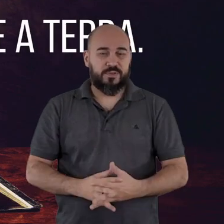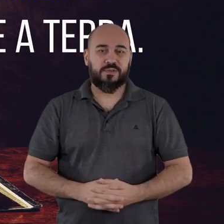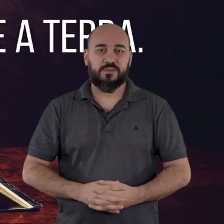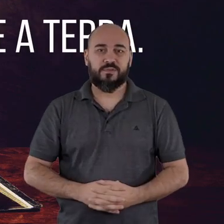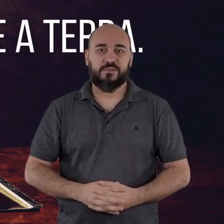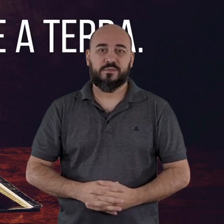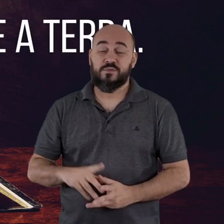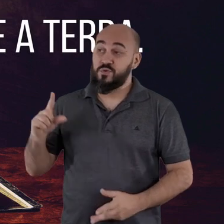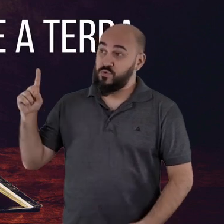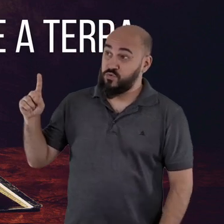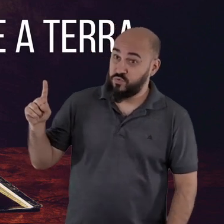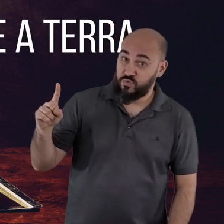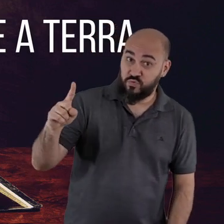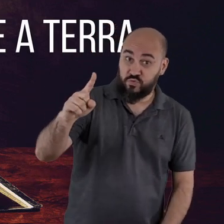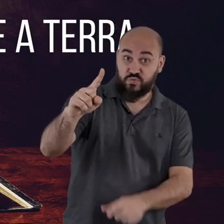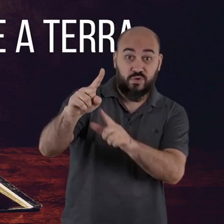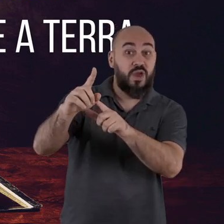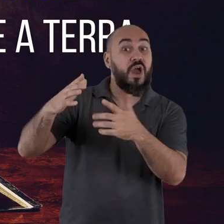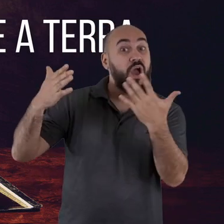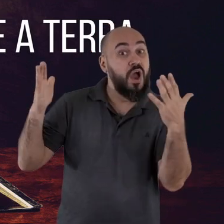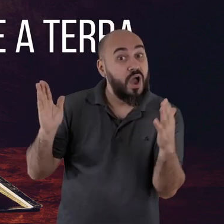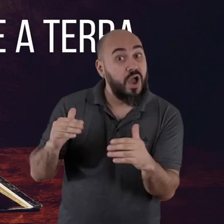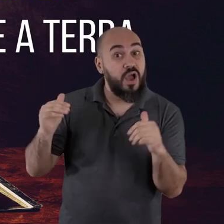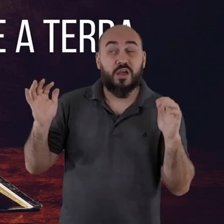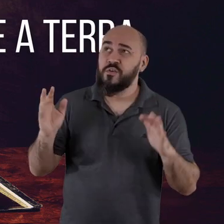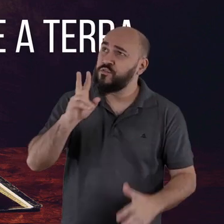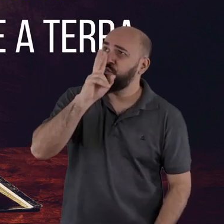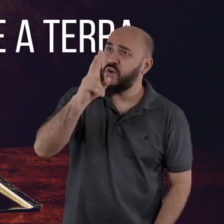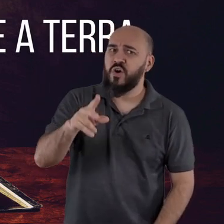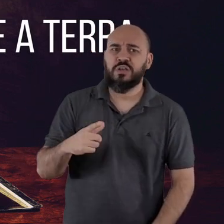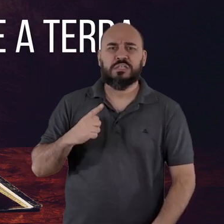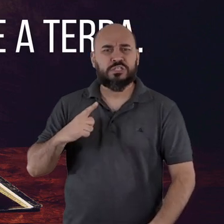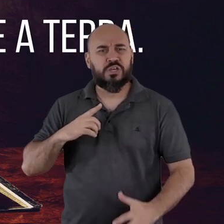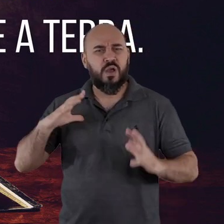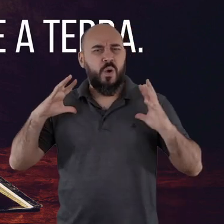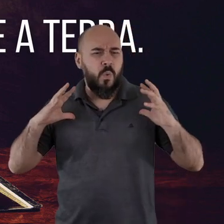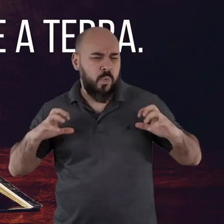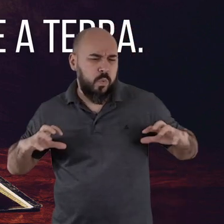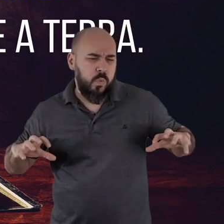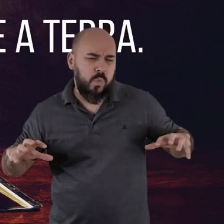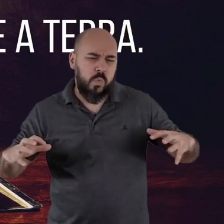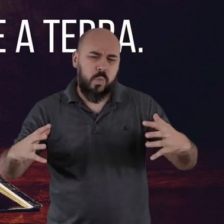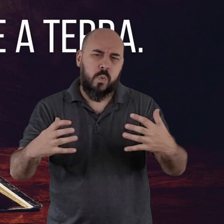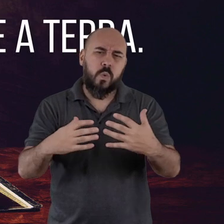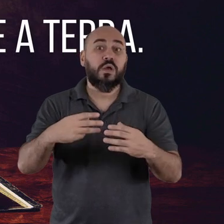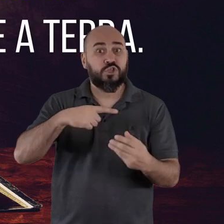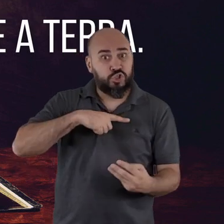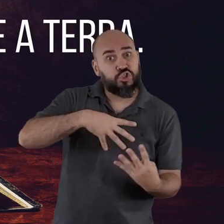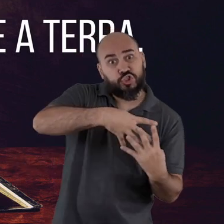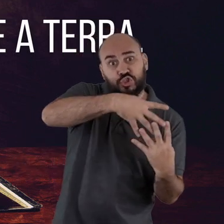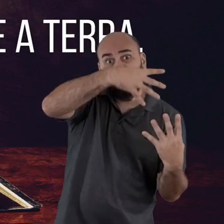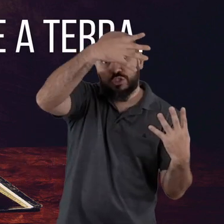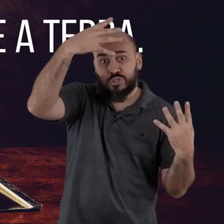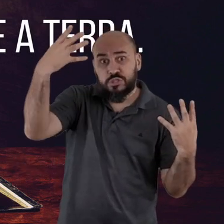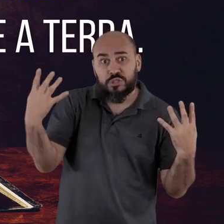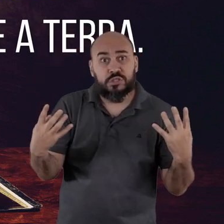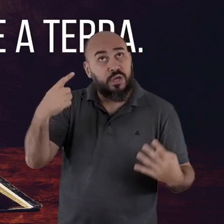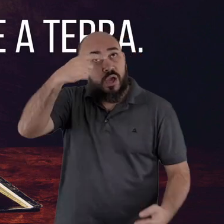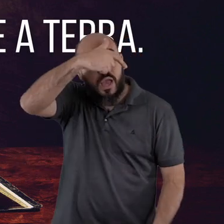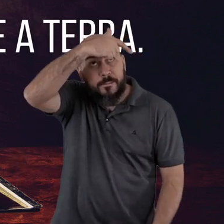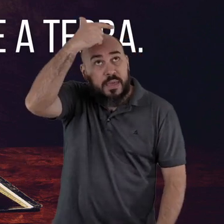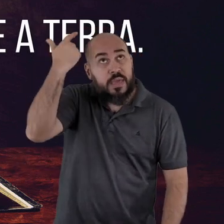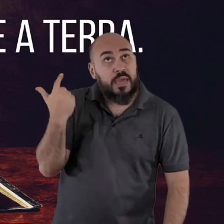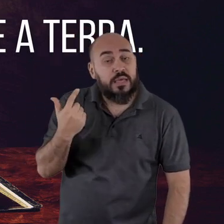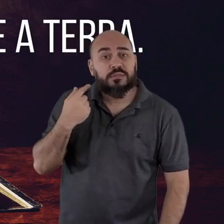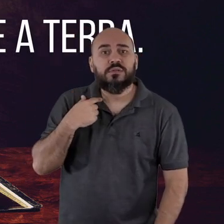forte descendo do céu, envolto em nuvem, com o arco-íris por cima de sua cabeça. O rosto dele